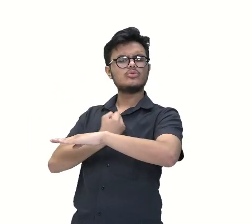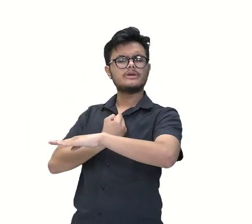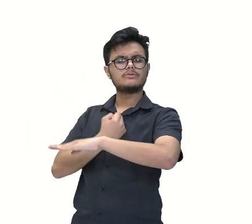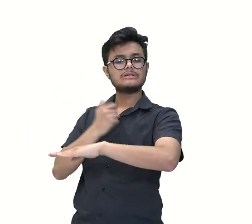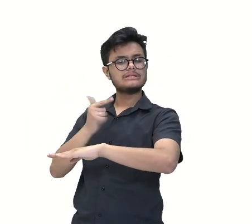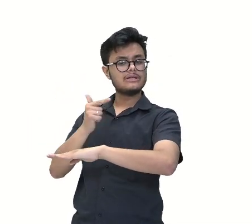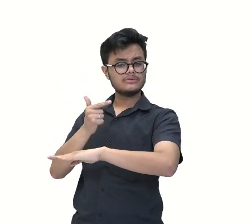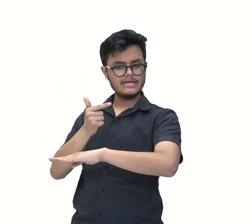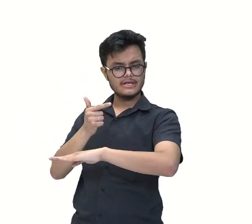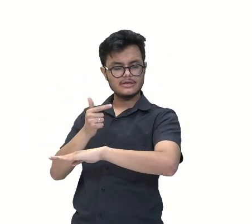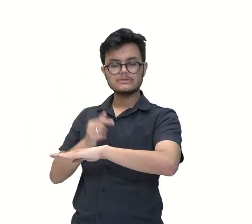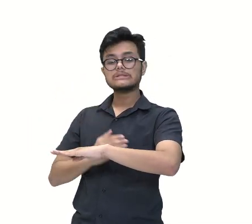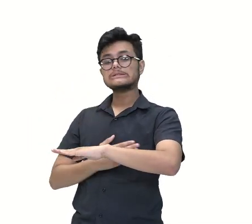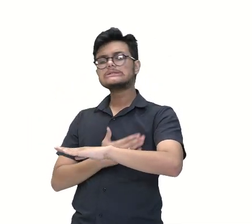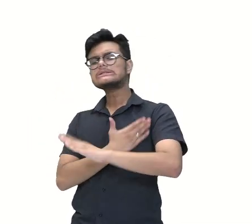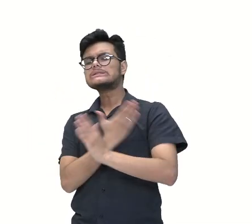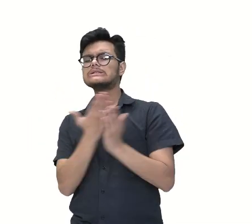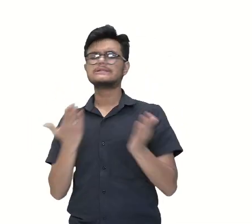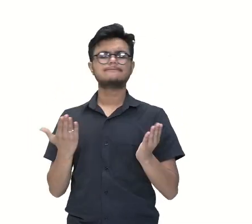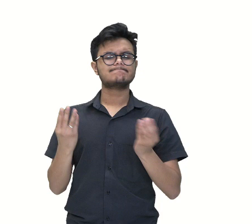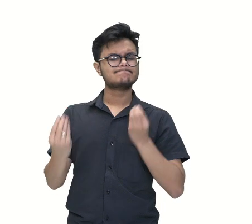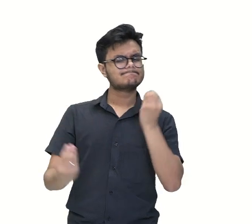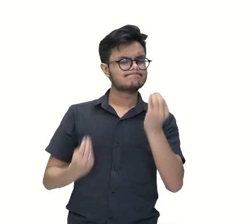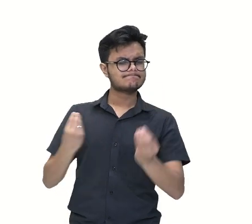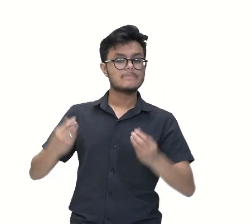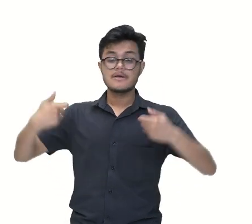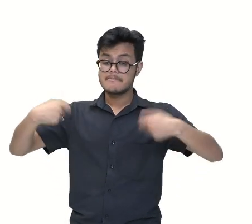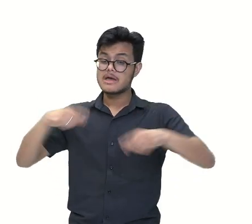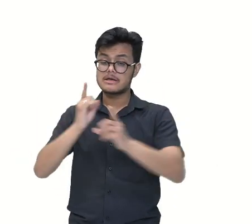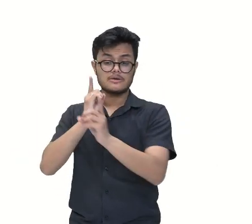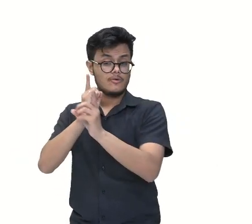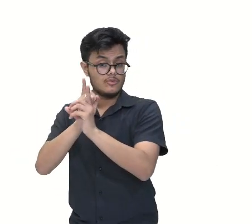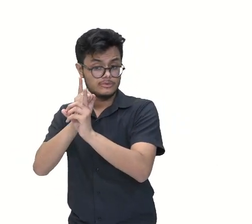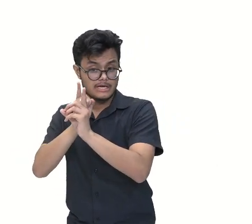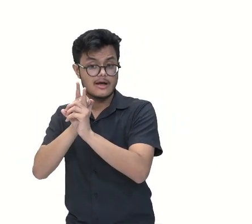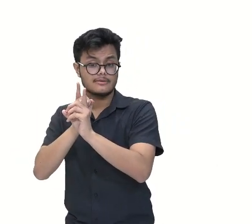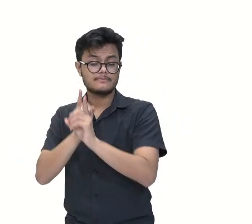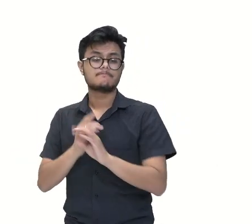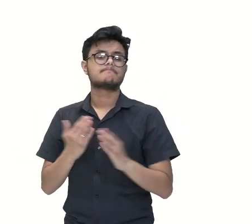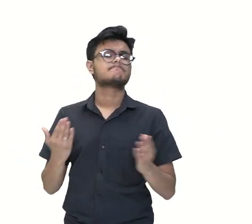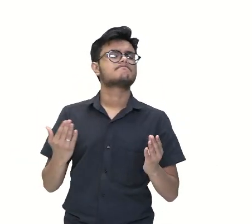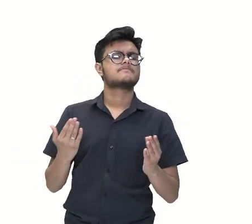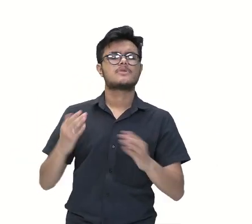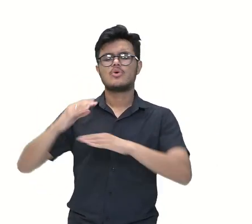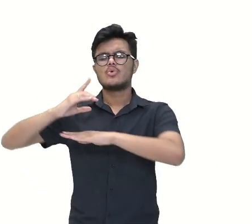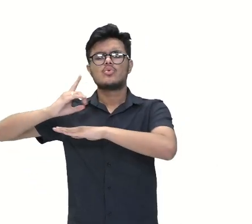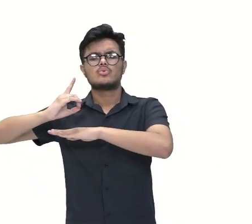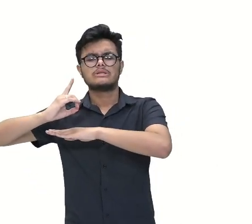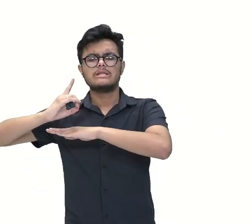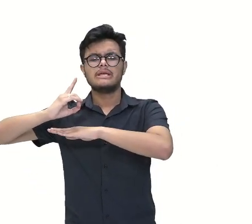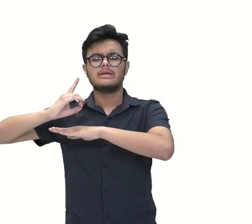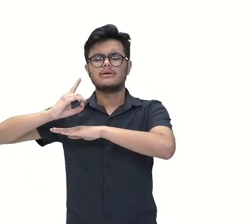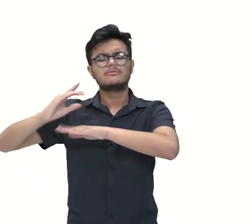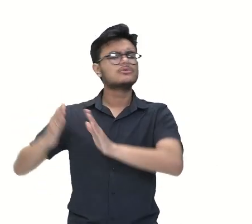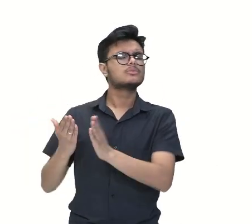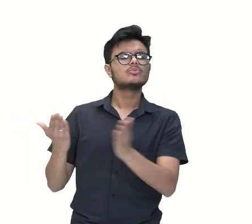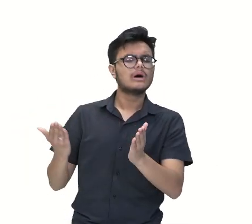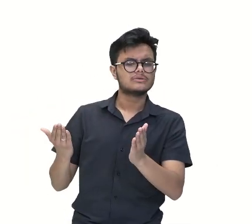valor do delta. Então, nesse caso, a gente precisa encontrar quanto vale esse